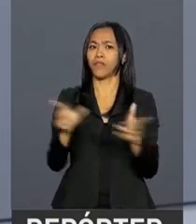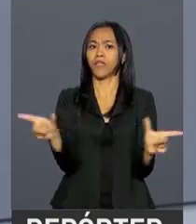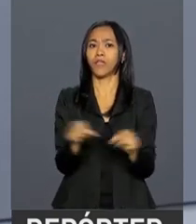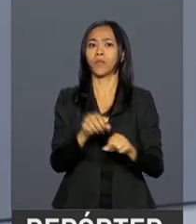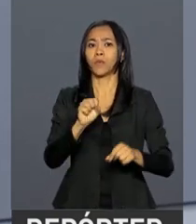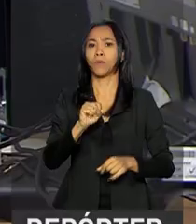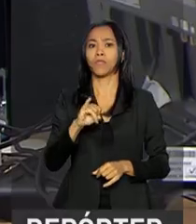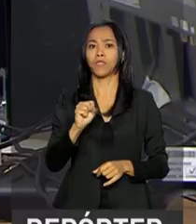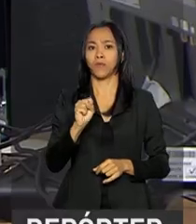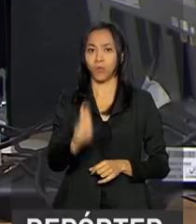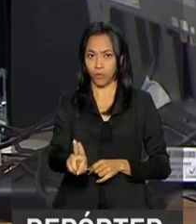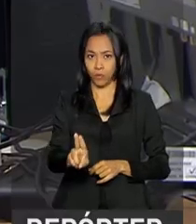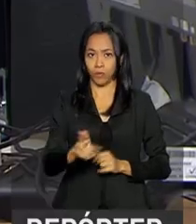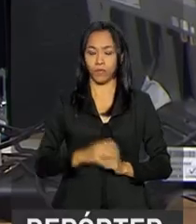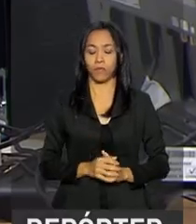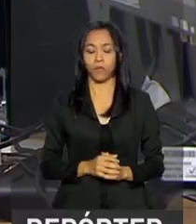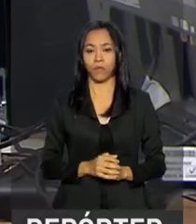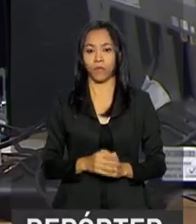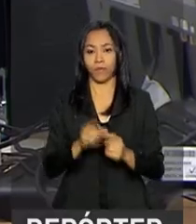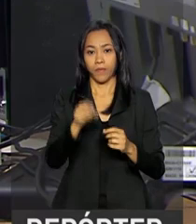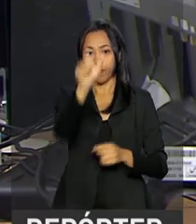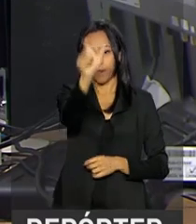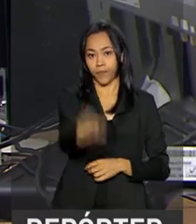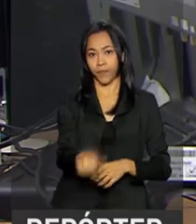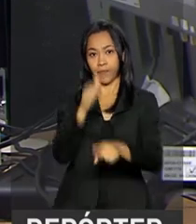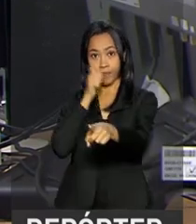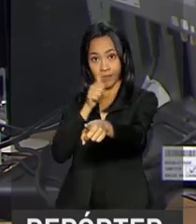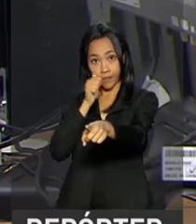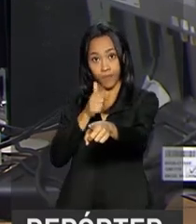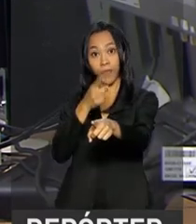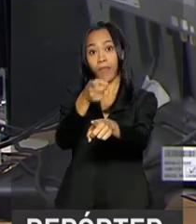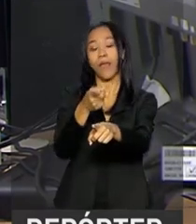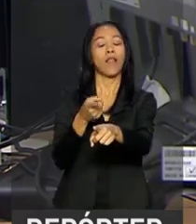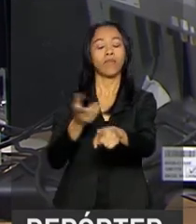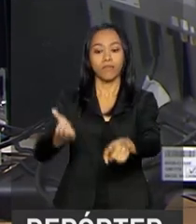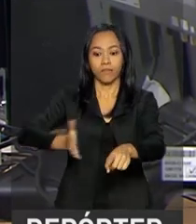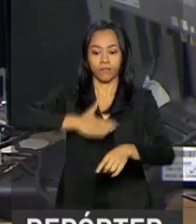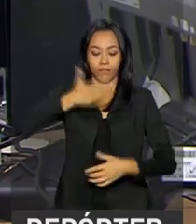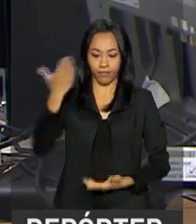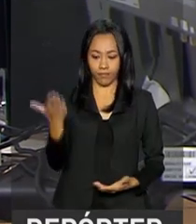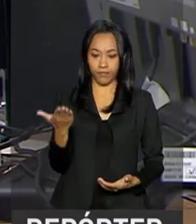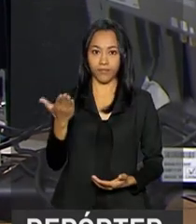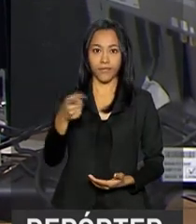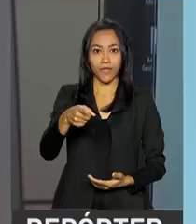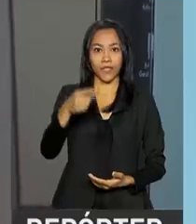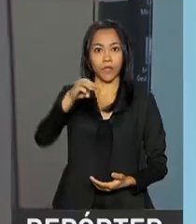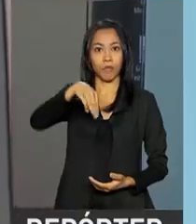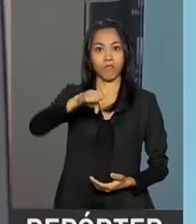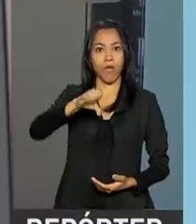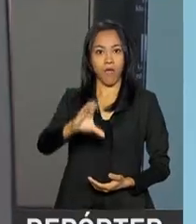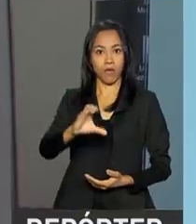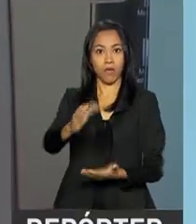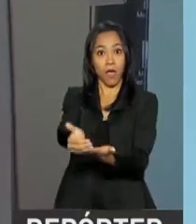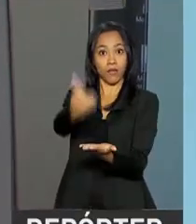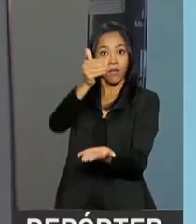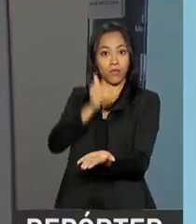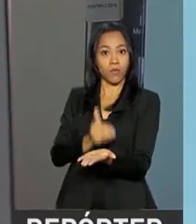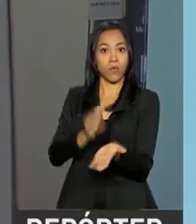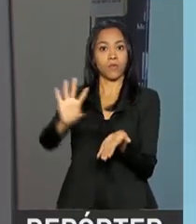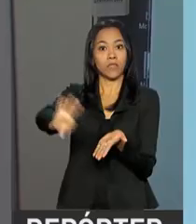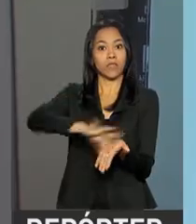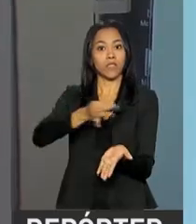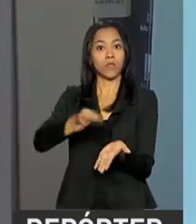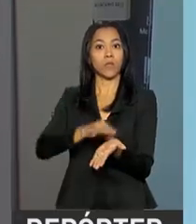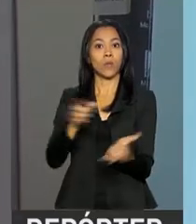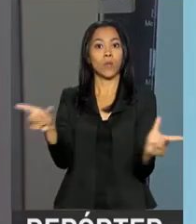Unificada. A estudante Bárbara Stahl ficou surpresa ao saber que o Ministério da Educação antecipou as inscrições